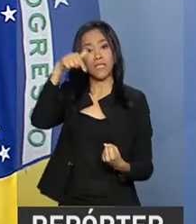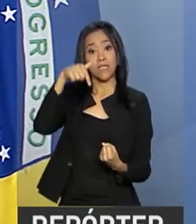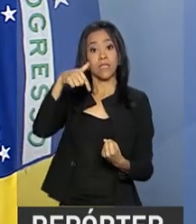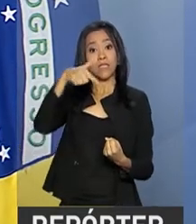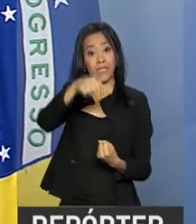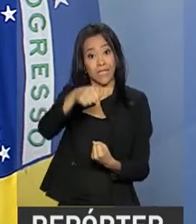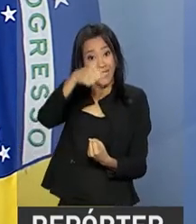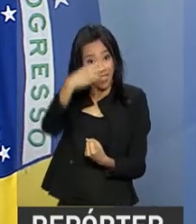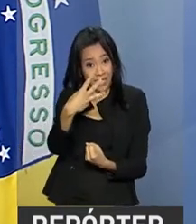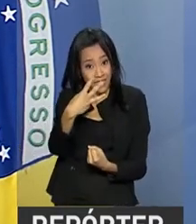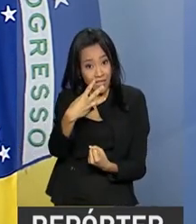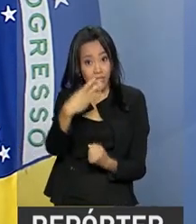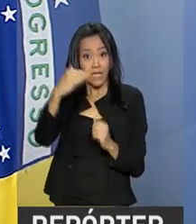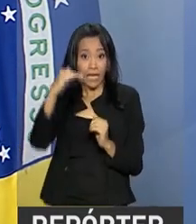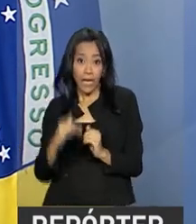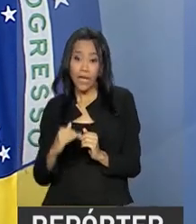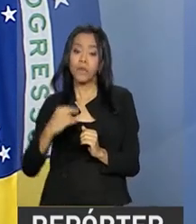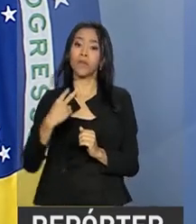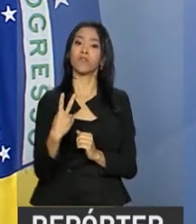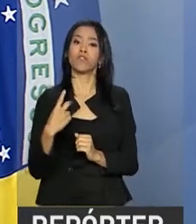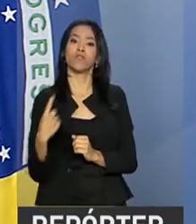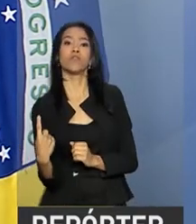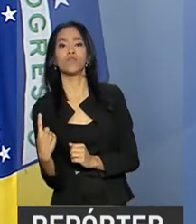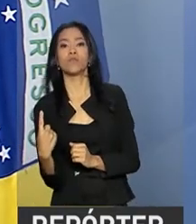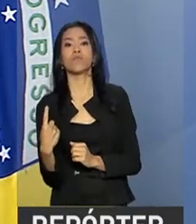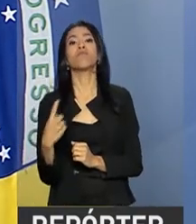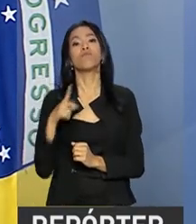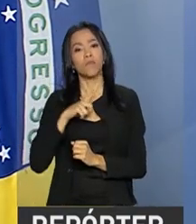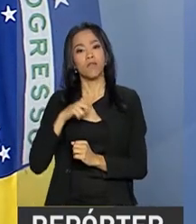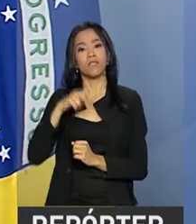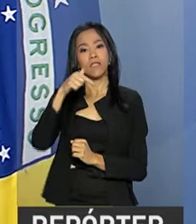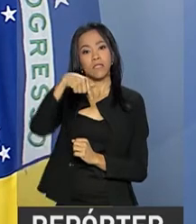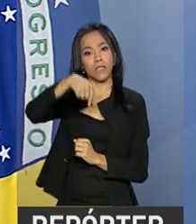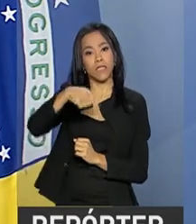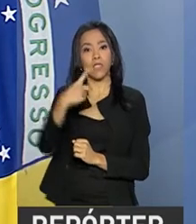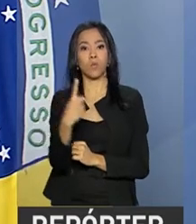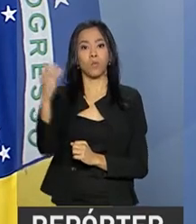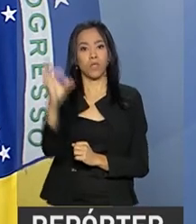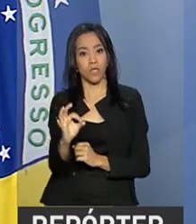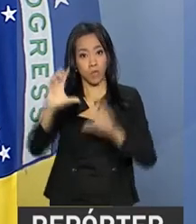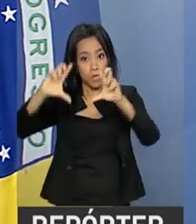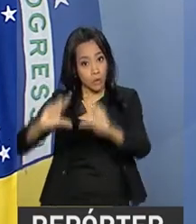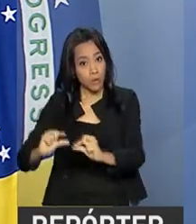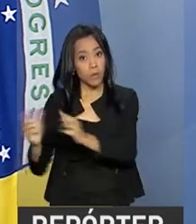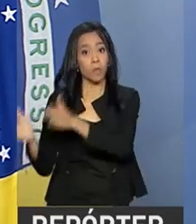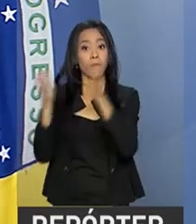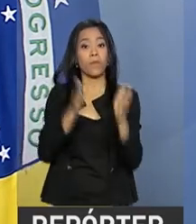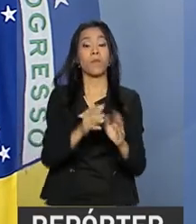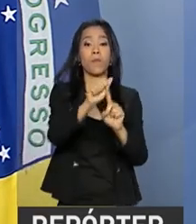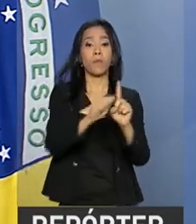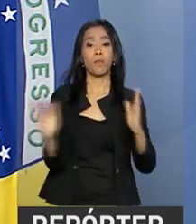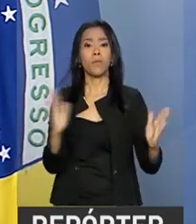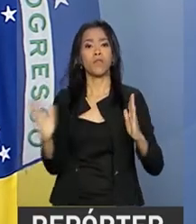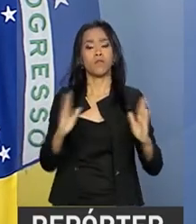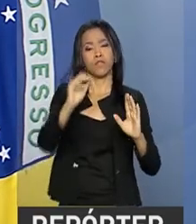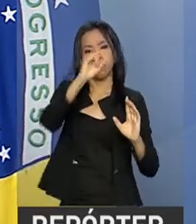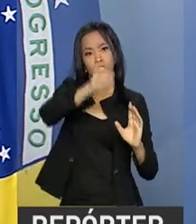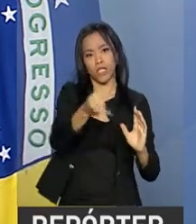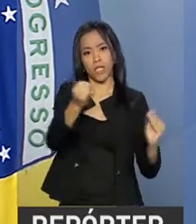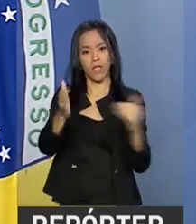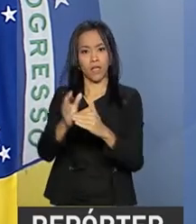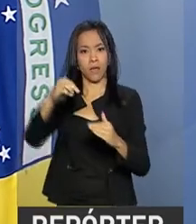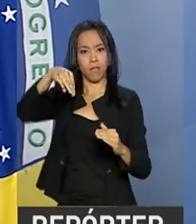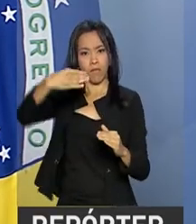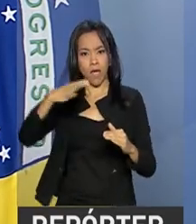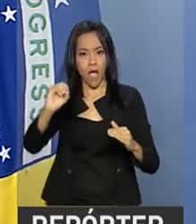ou seja, uma queda de 71%. No período de janeiro a março deste ano, houve